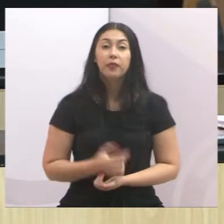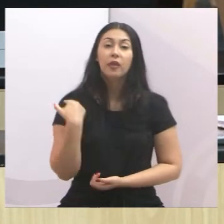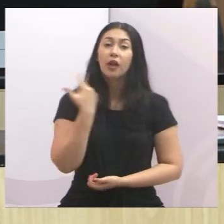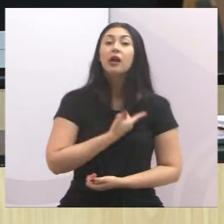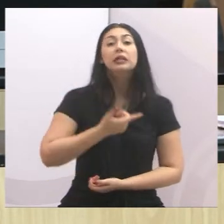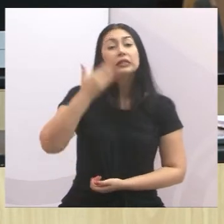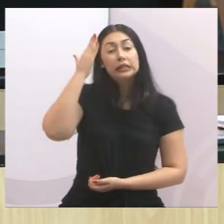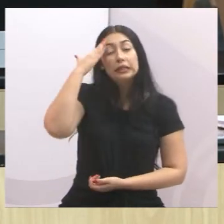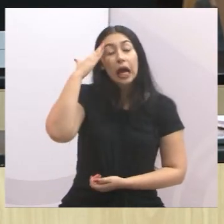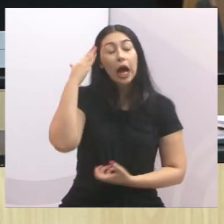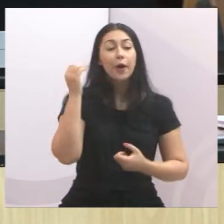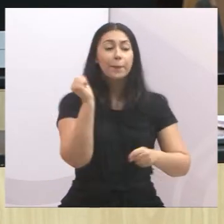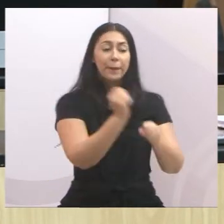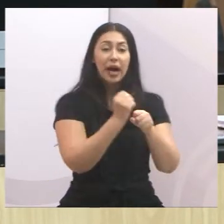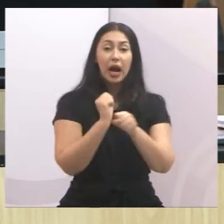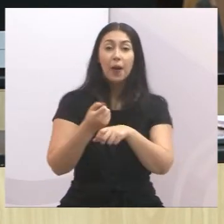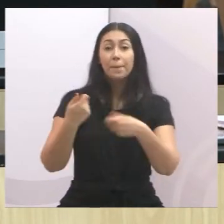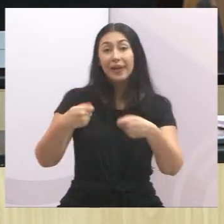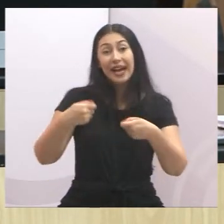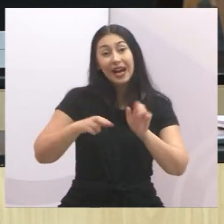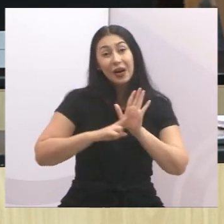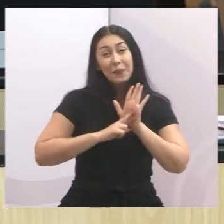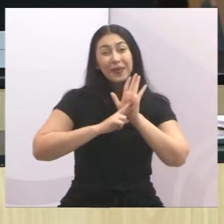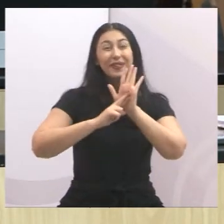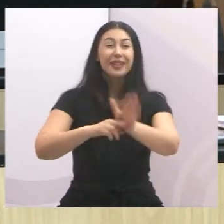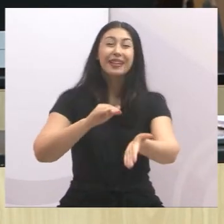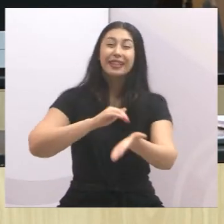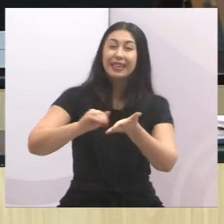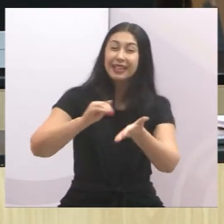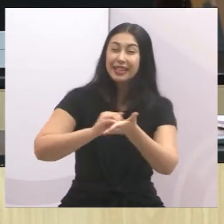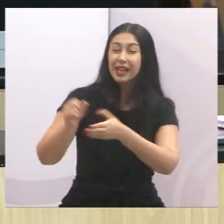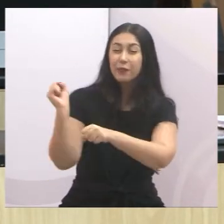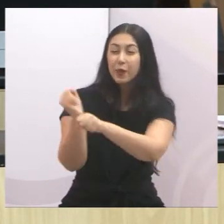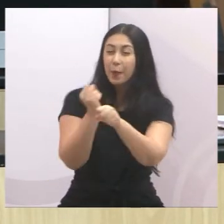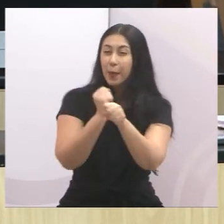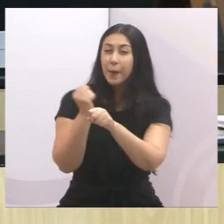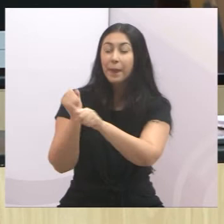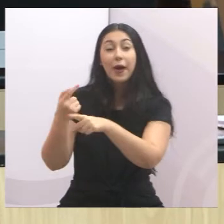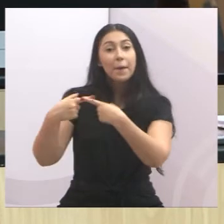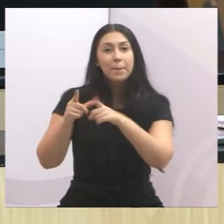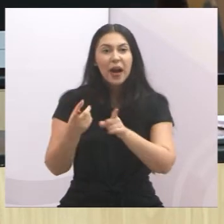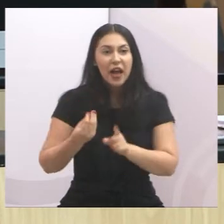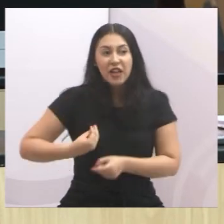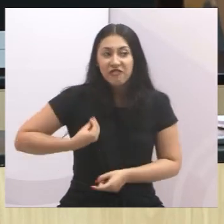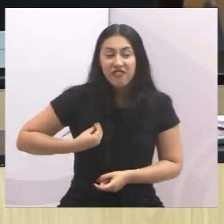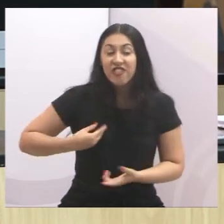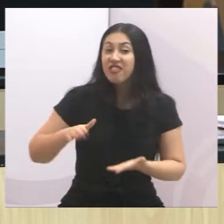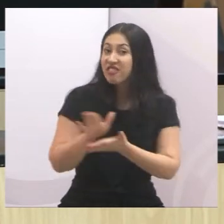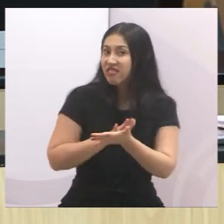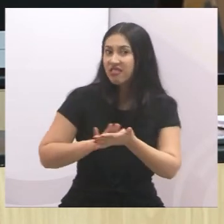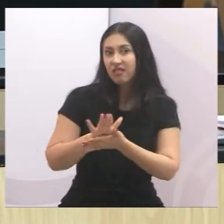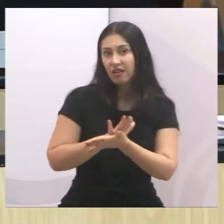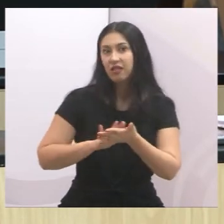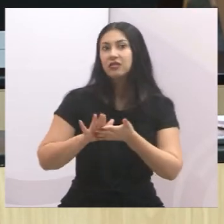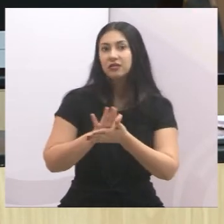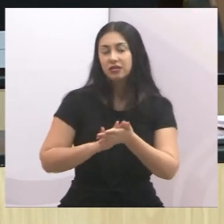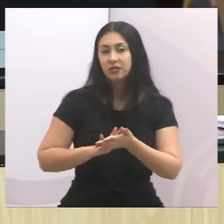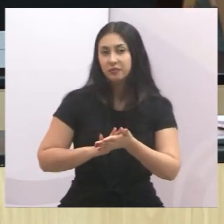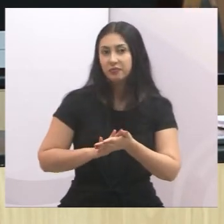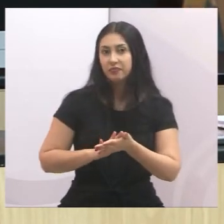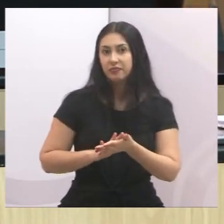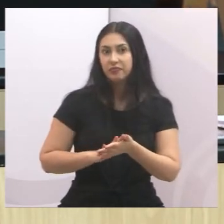desta obra a necessidade de representante da Secretaria de Infraestrutura, a qual não esteve presente em vários encontros, para